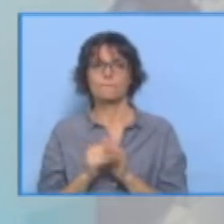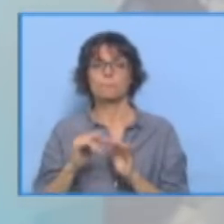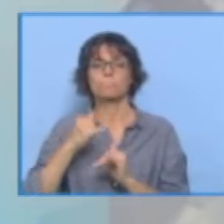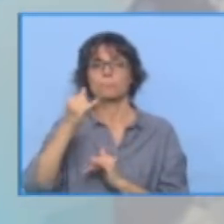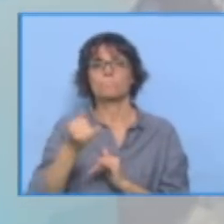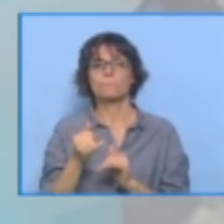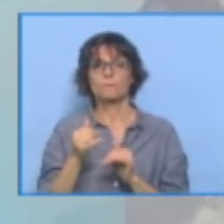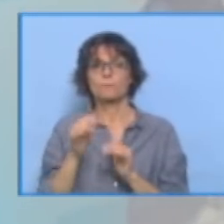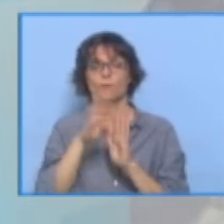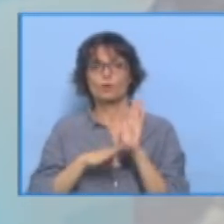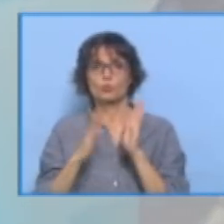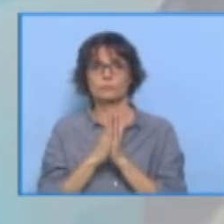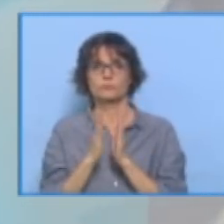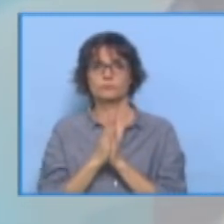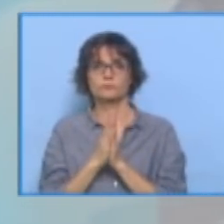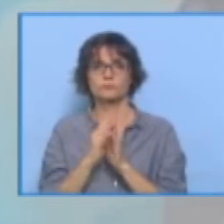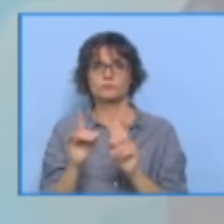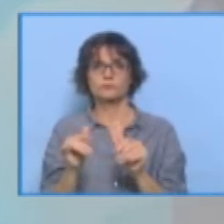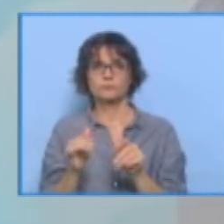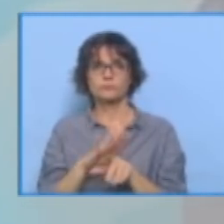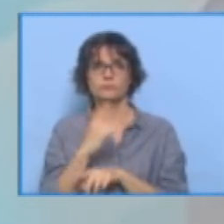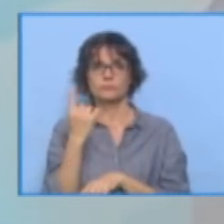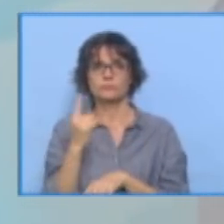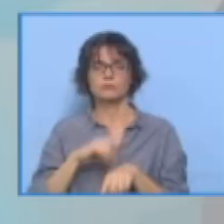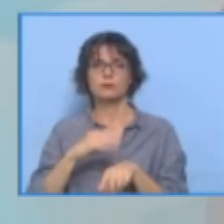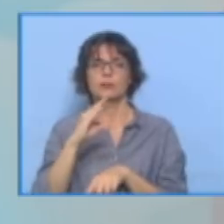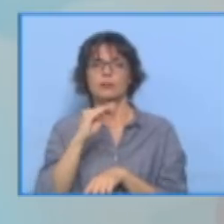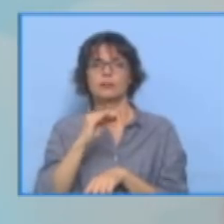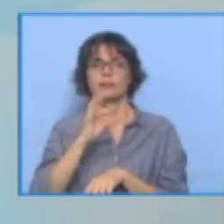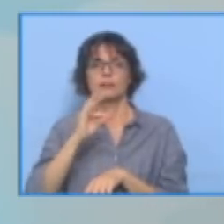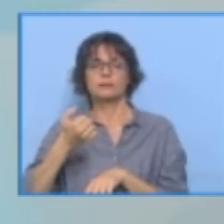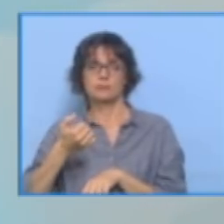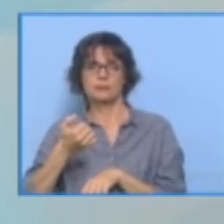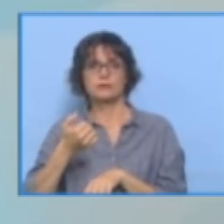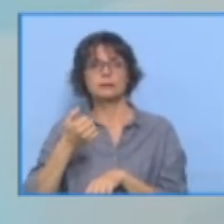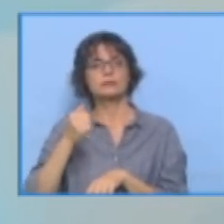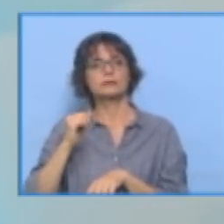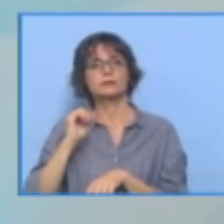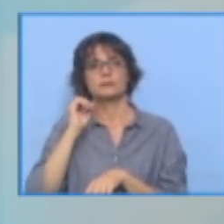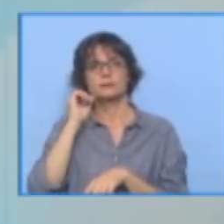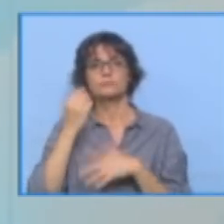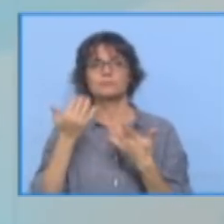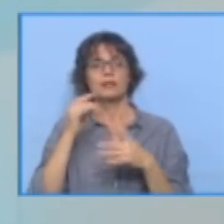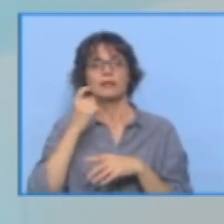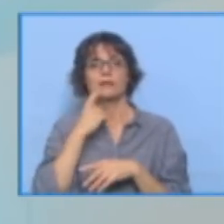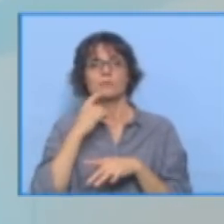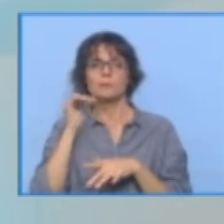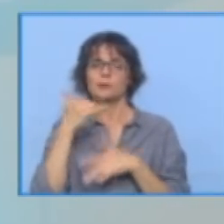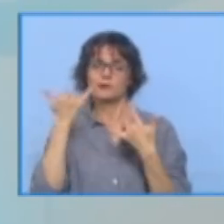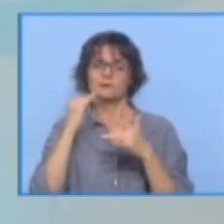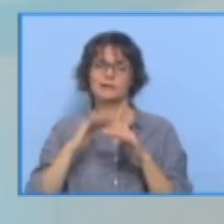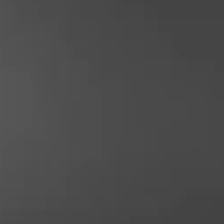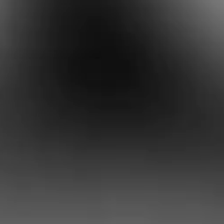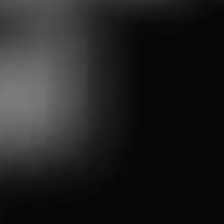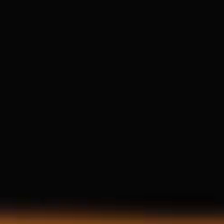Mais logo, o programa Eclésia passa na rádio, na Antena 1, pelas 22h45. Continuação de uma Páscoa feliz e até amanhã, se